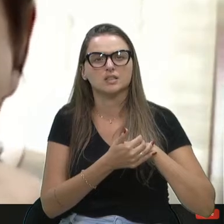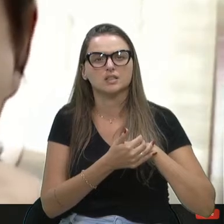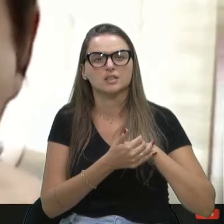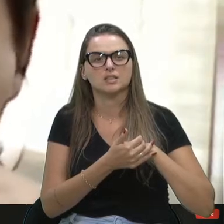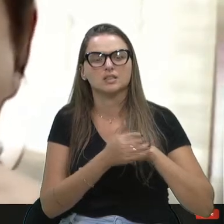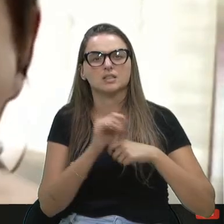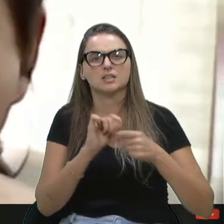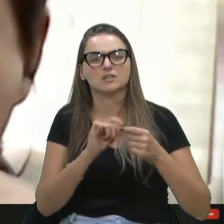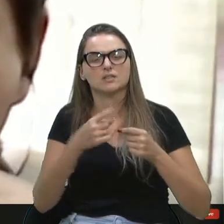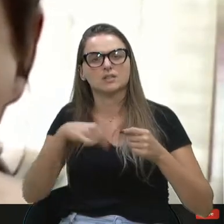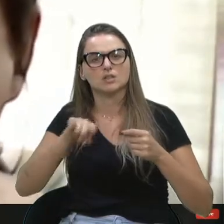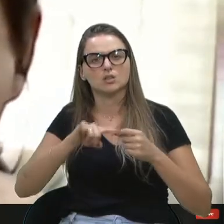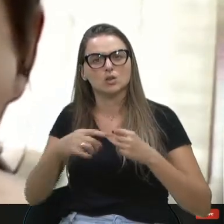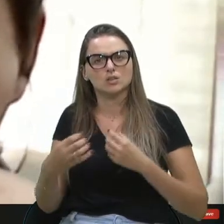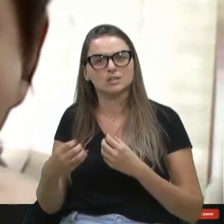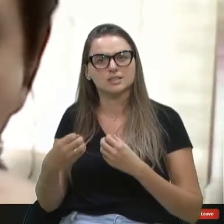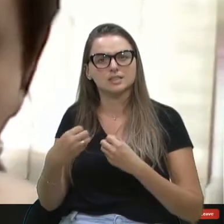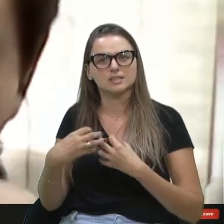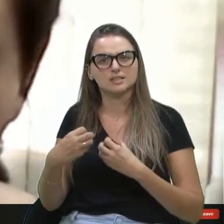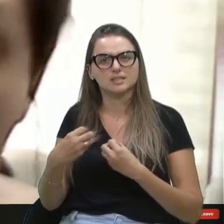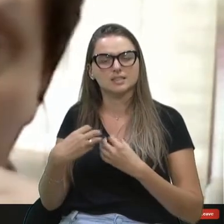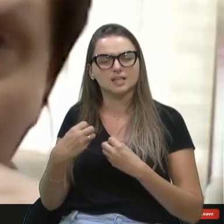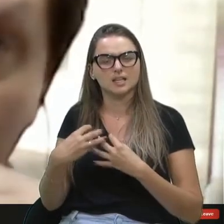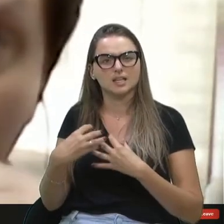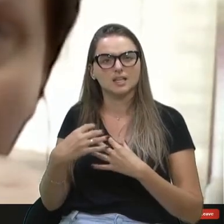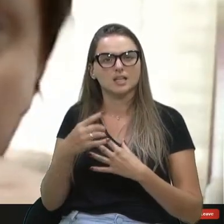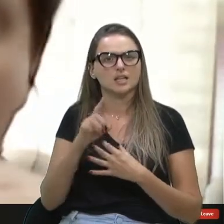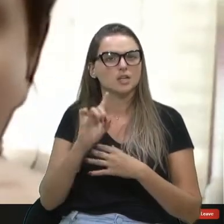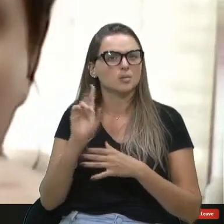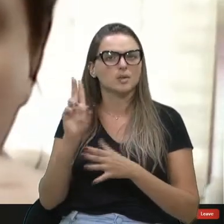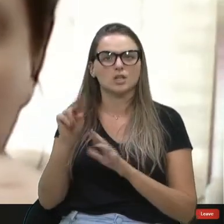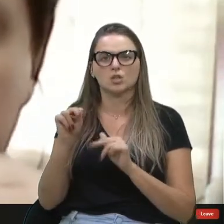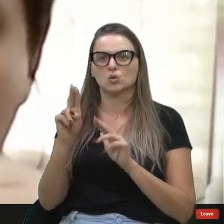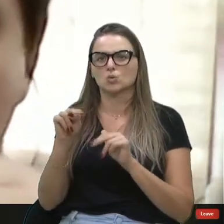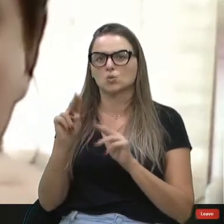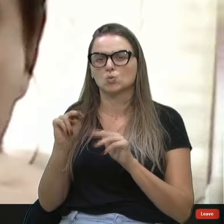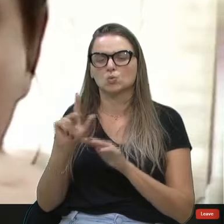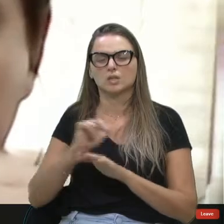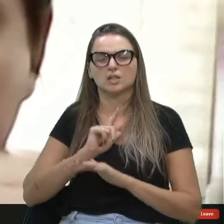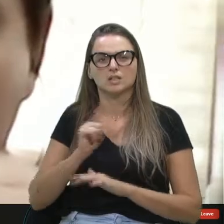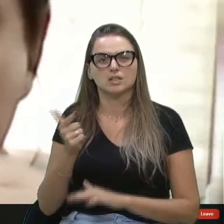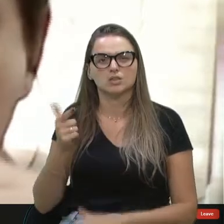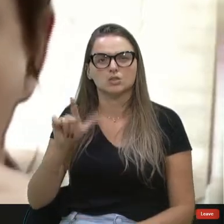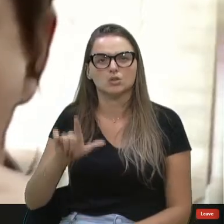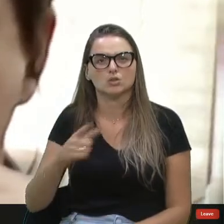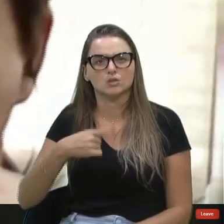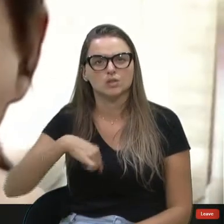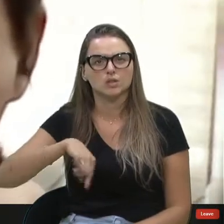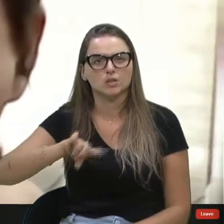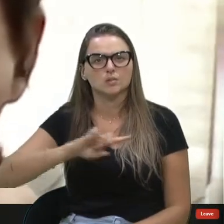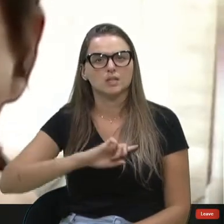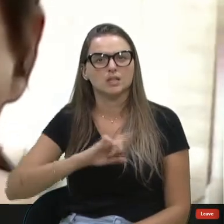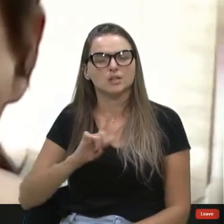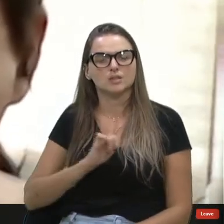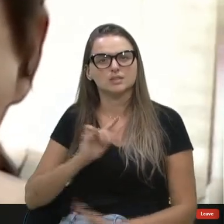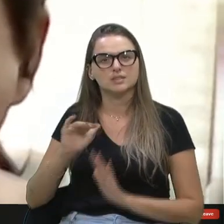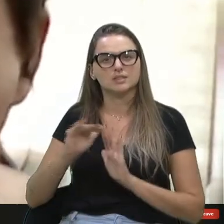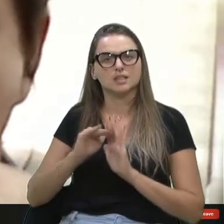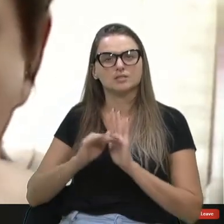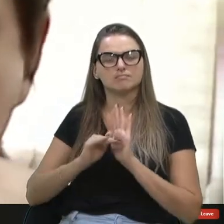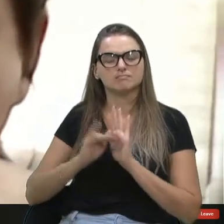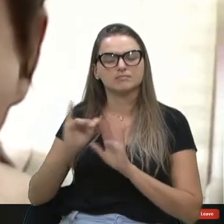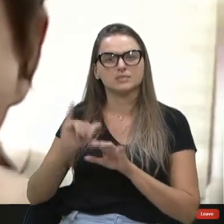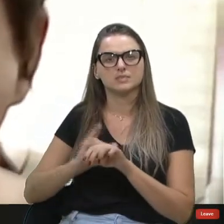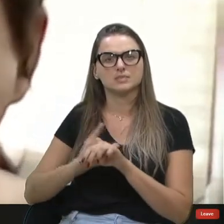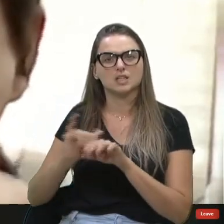ensina para que não venha acontecer, esperamos que nunca mais tenha outra, e que se acontecer a gente tenha uma experiência, né? É dito pela